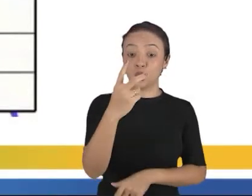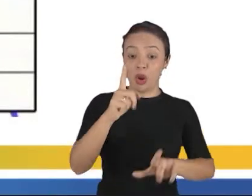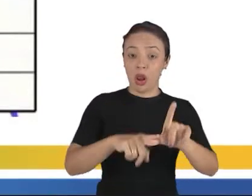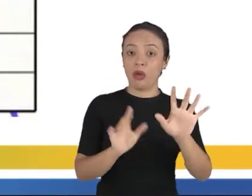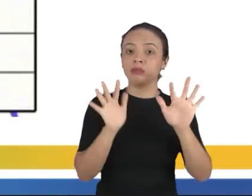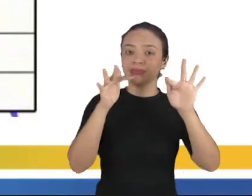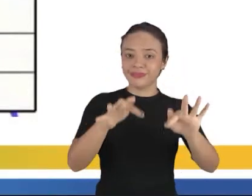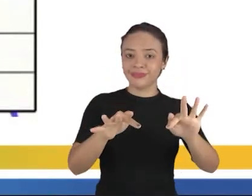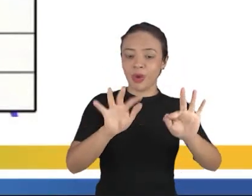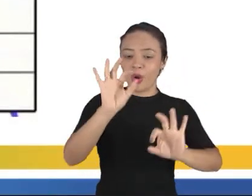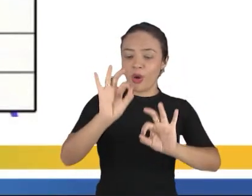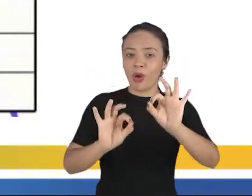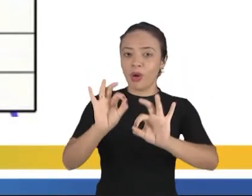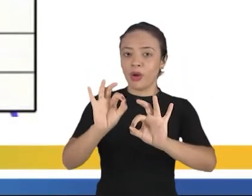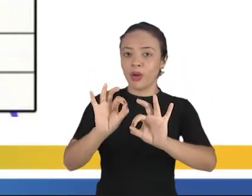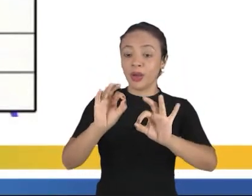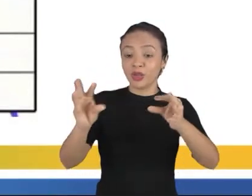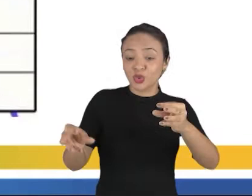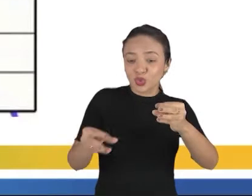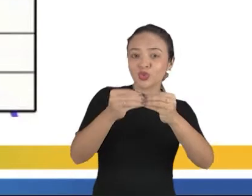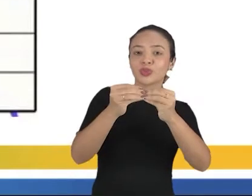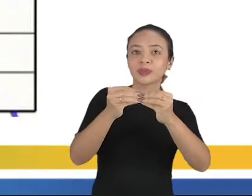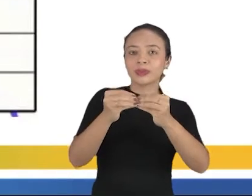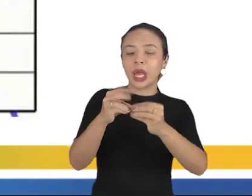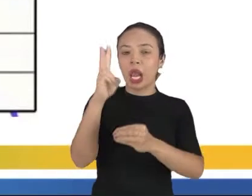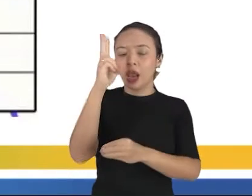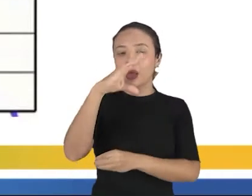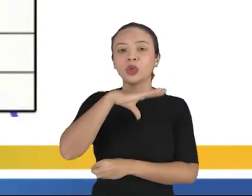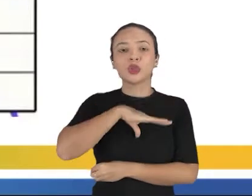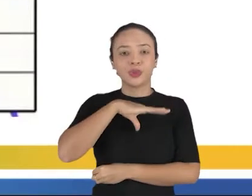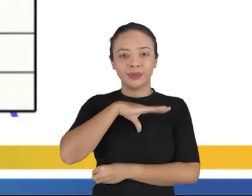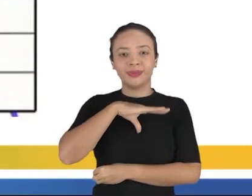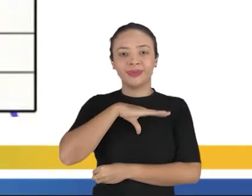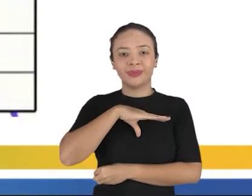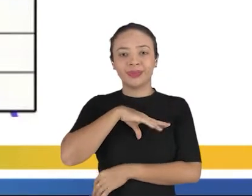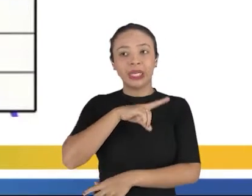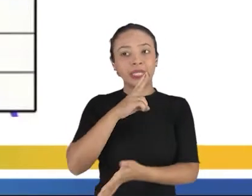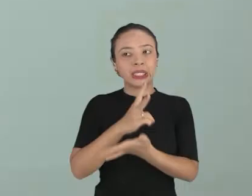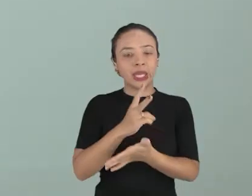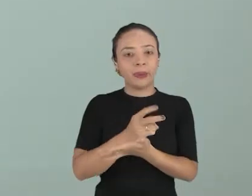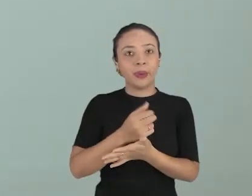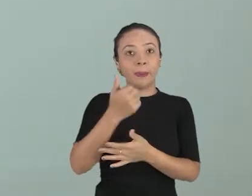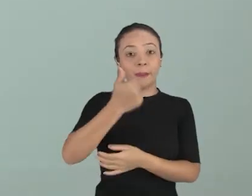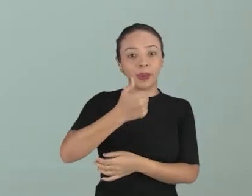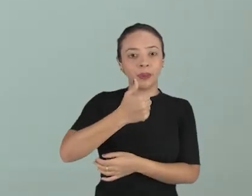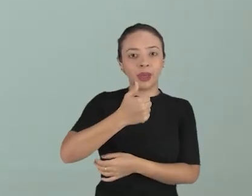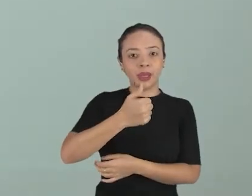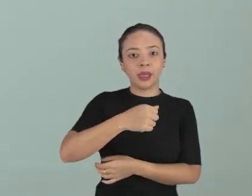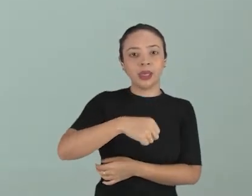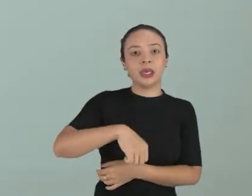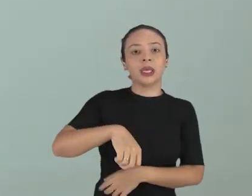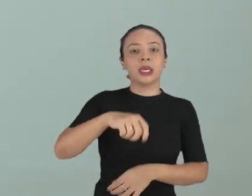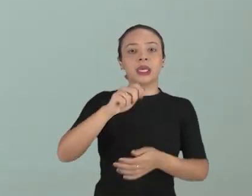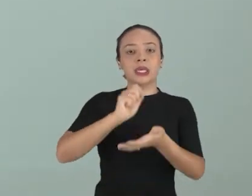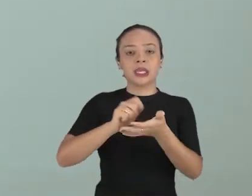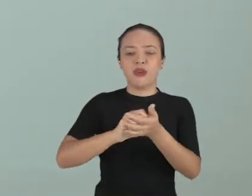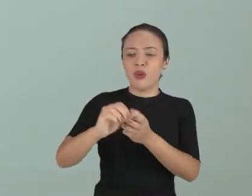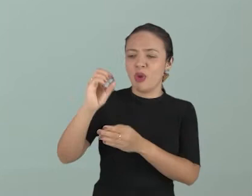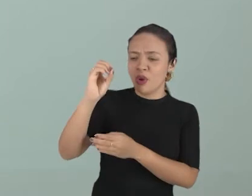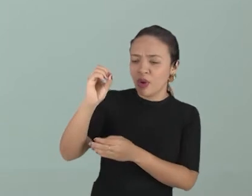para construir a abreviação. Então lembra que no português, para a gente fazer primeiro, a gente coloca uma bolinha lá em cima? Para